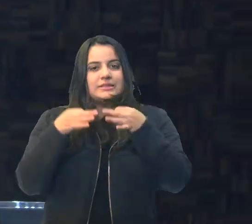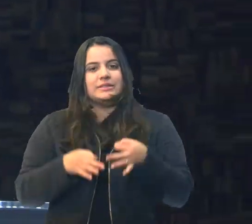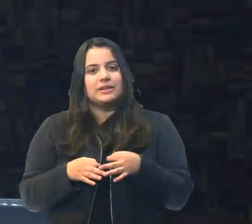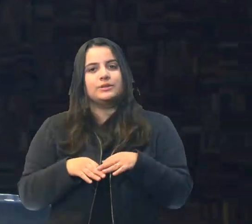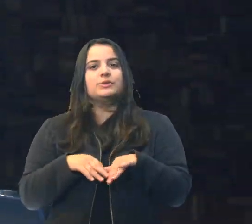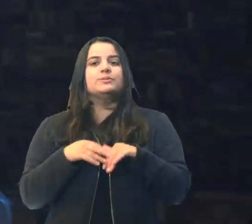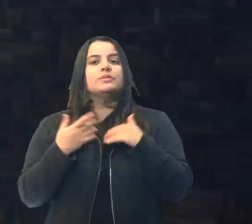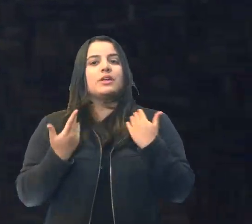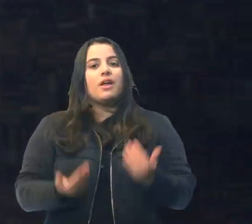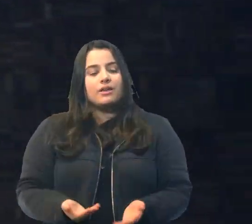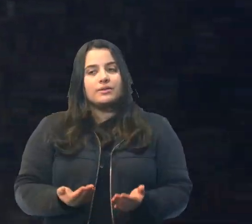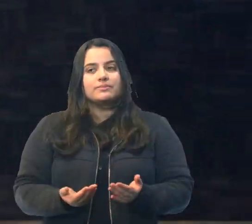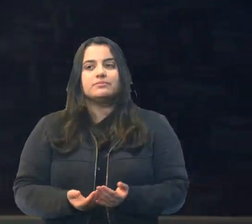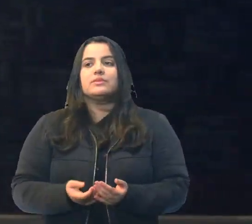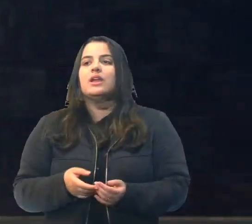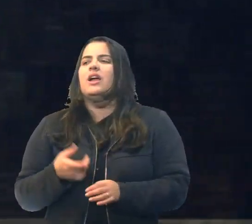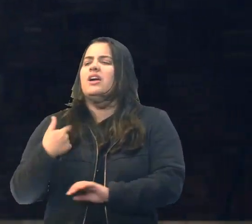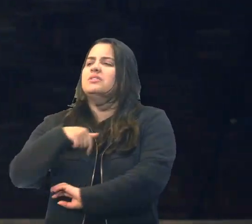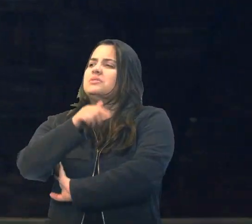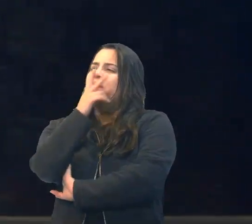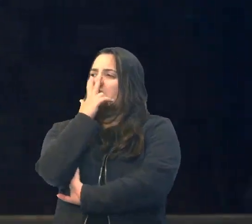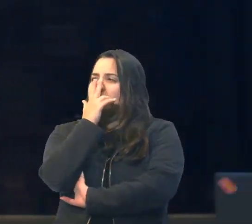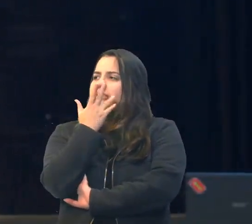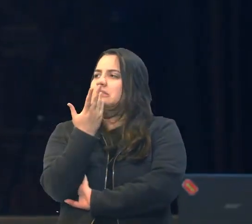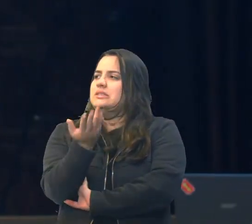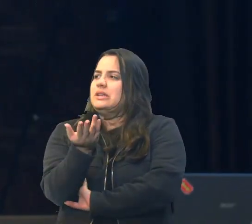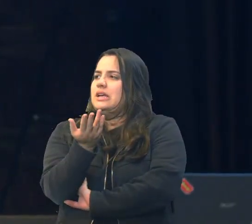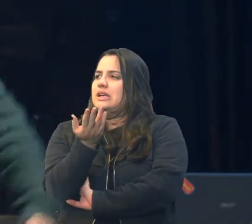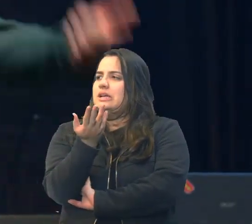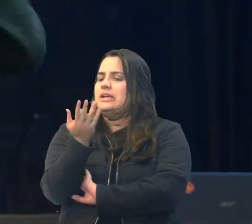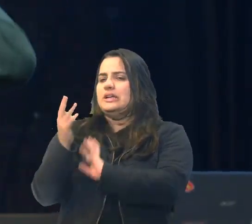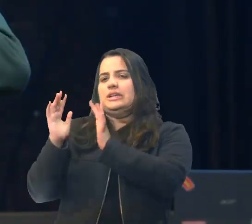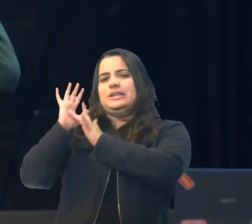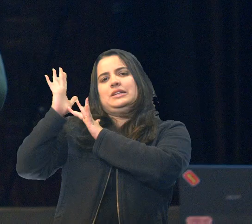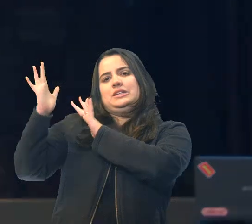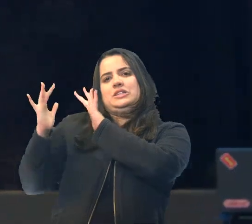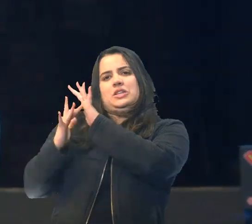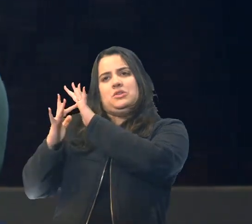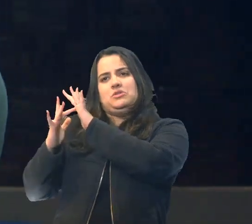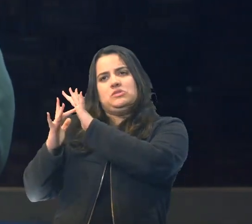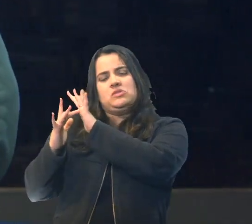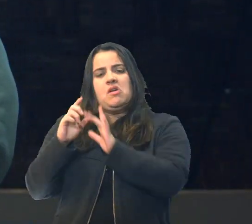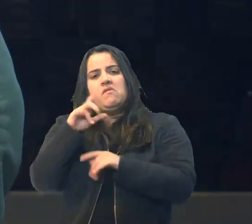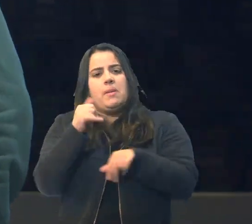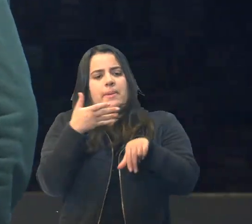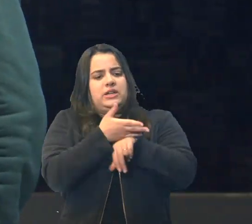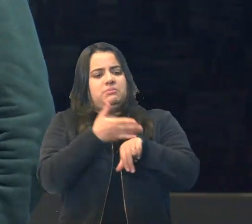E a gente acha que Deus vai entrar na nossa rotina.